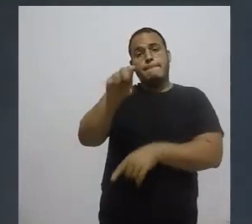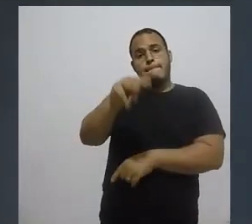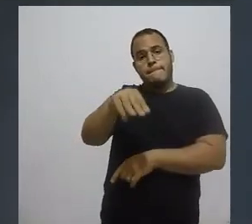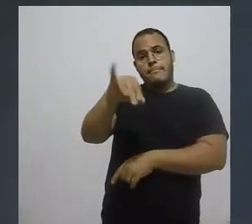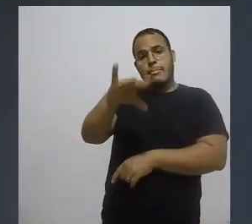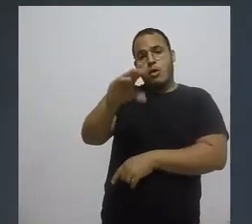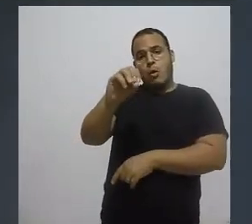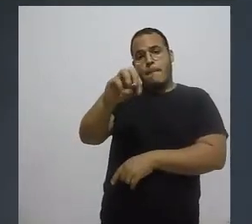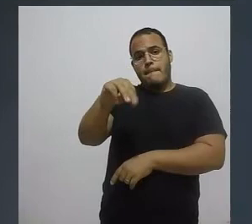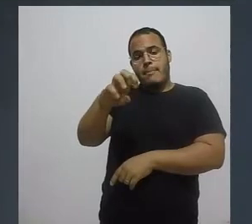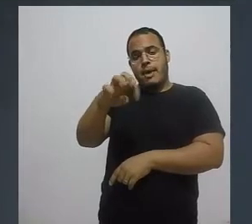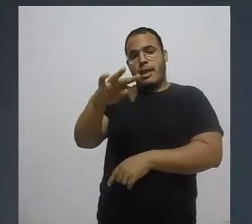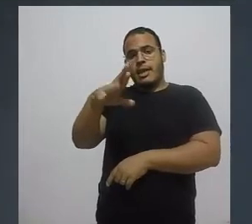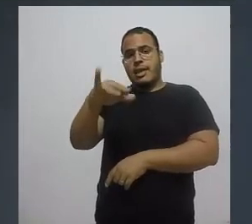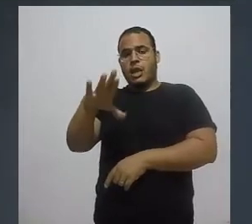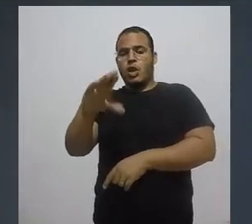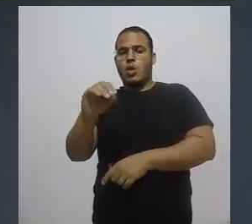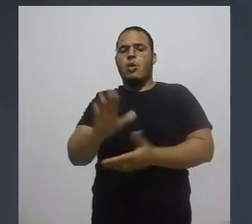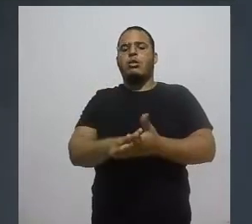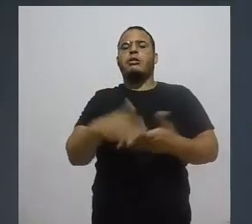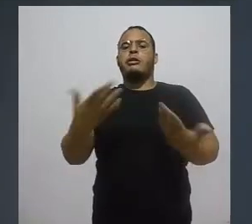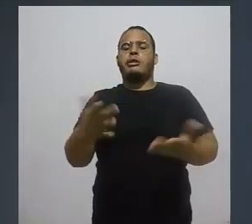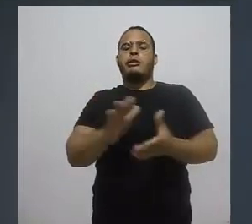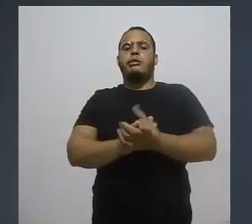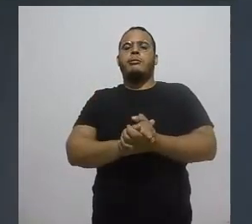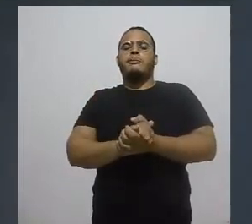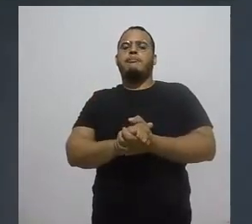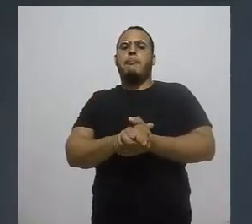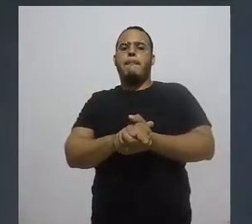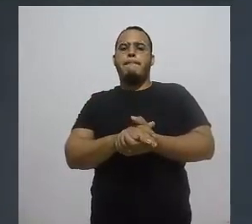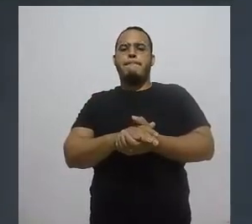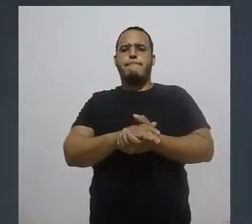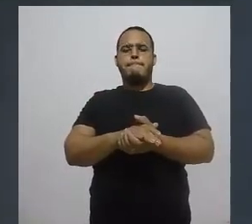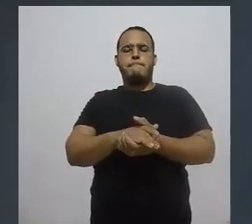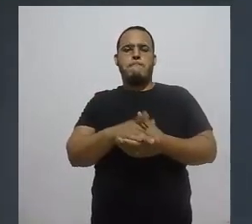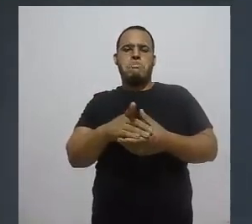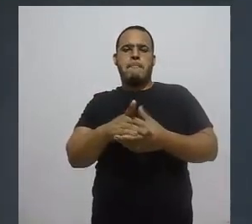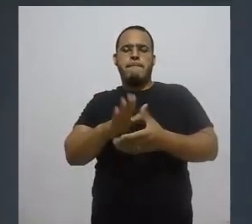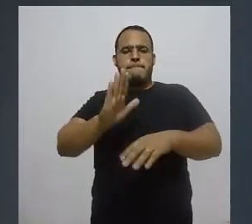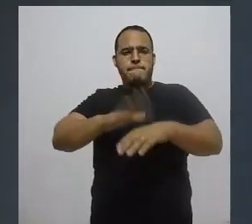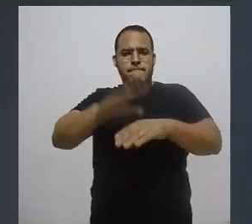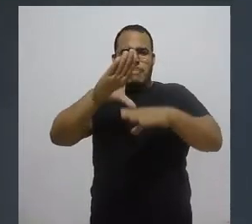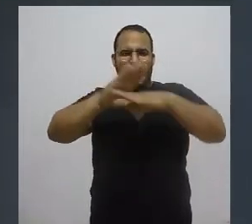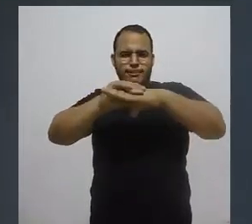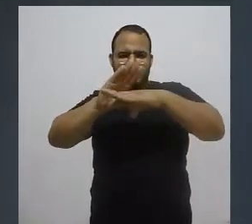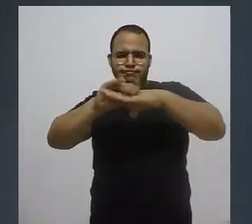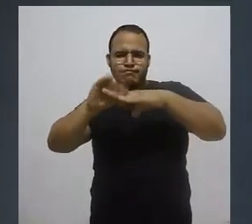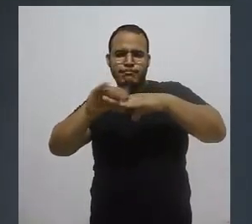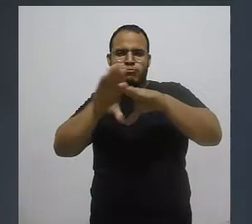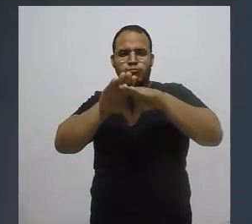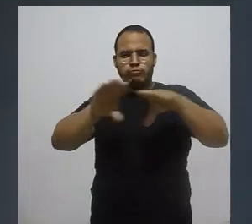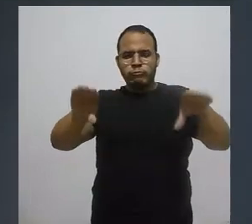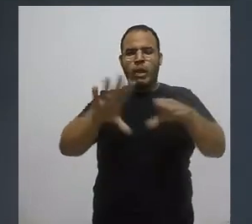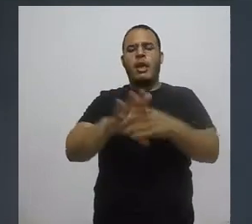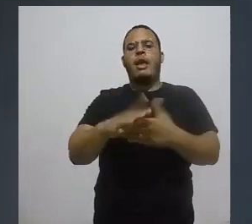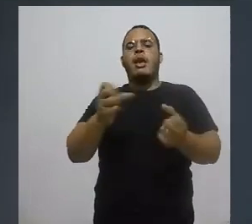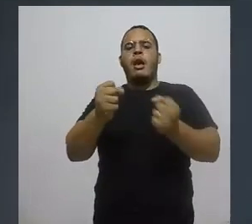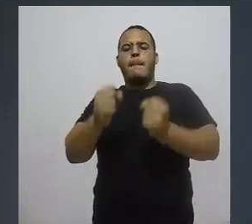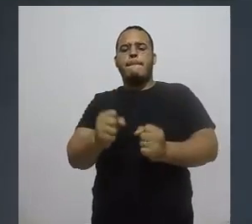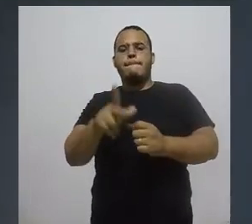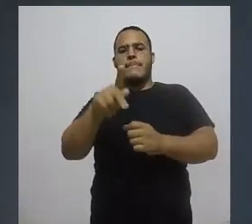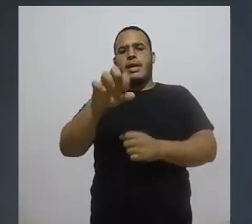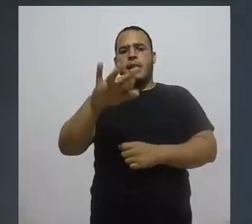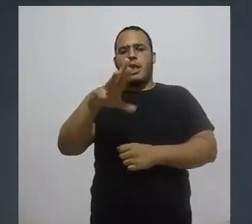é esse tecido, a gente pode dizer que é o tecido do meio, esse mais espesso, certo? E o perímetro é justamente essa